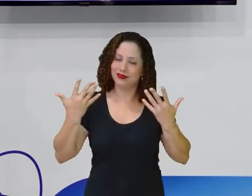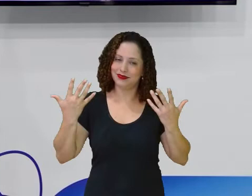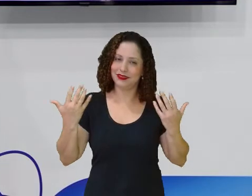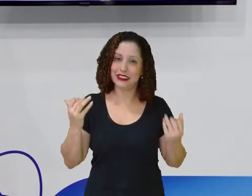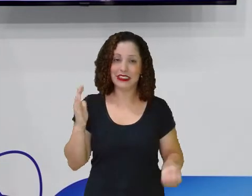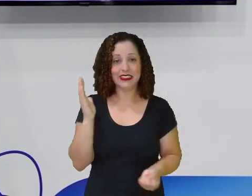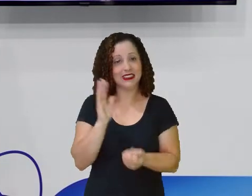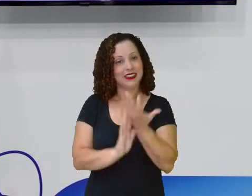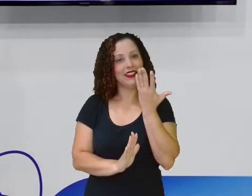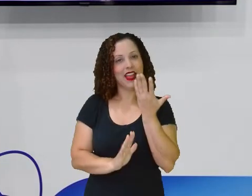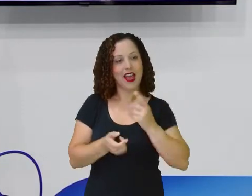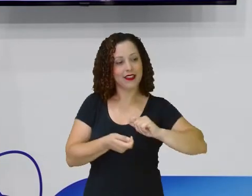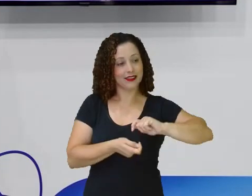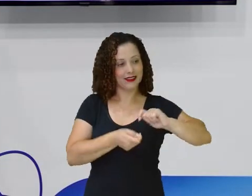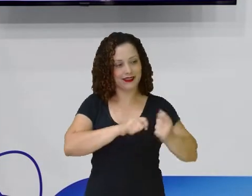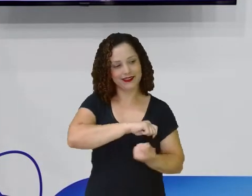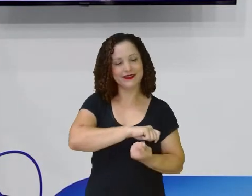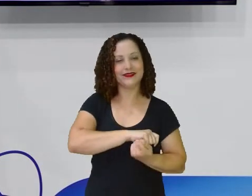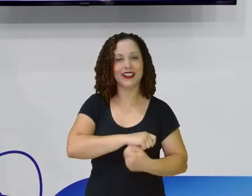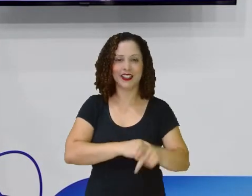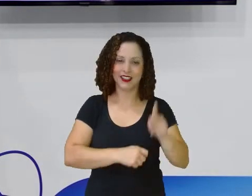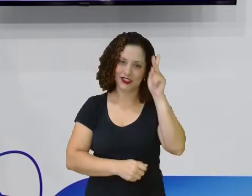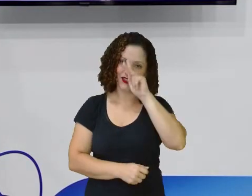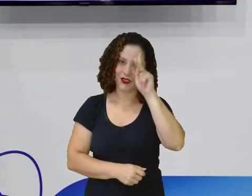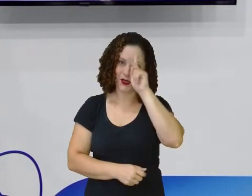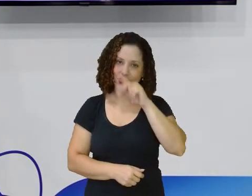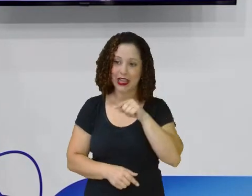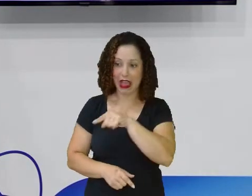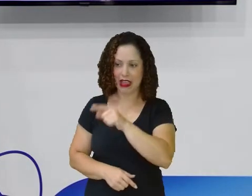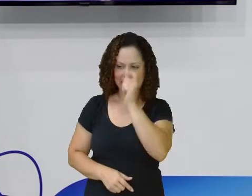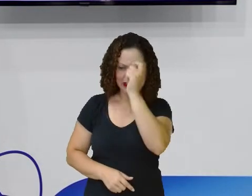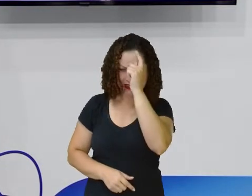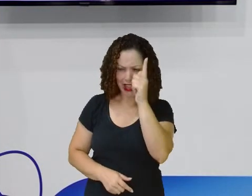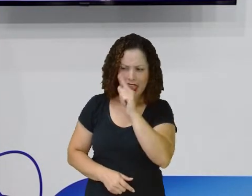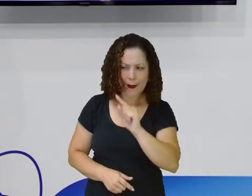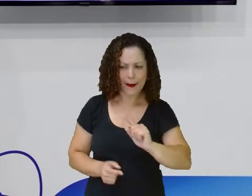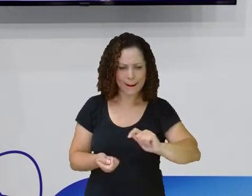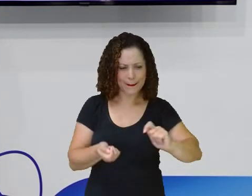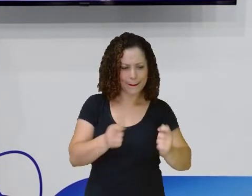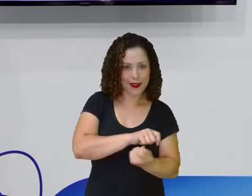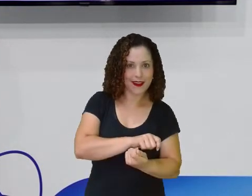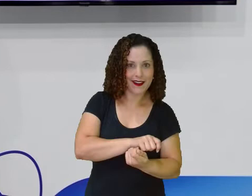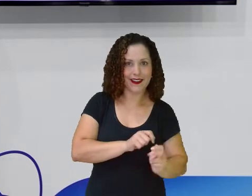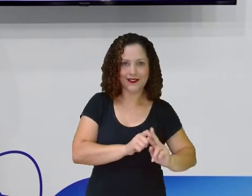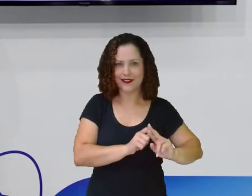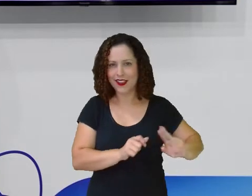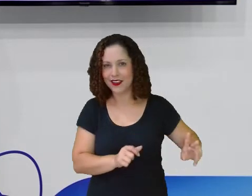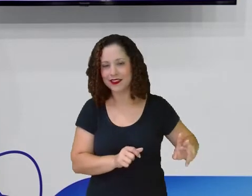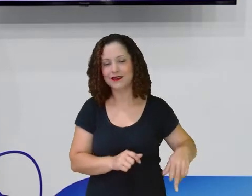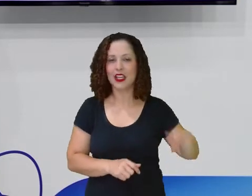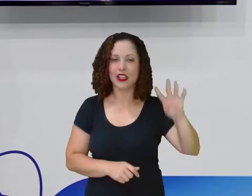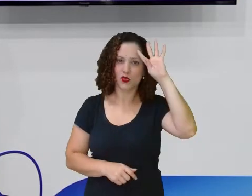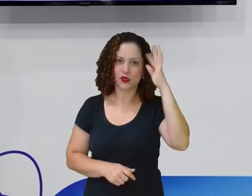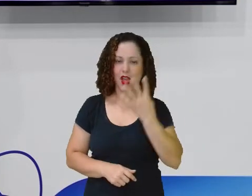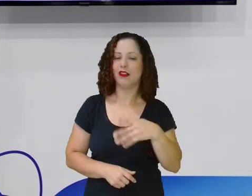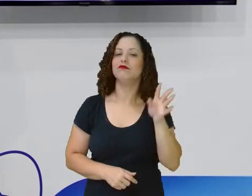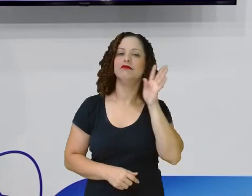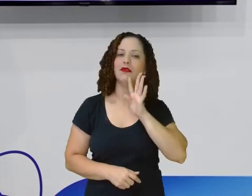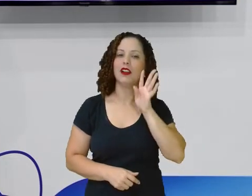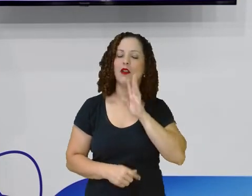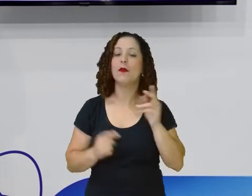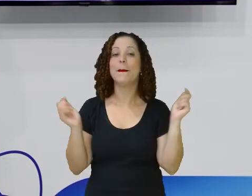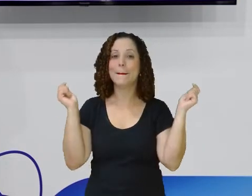algo praticamente totalmente diferente em cima daquela mesma ideia ali. O resultado foi muito bacana. Você pode fazer a mesma